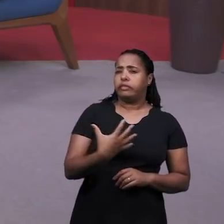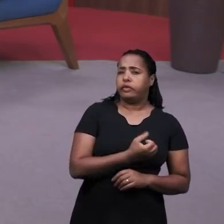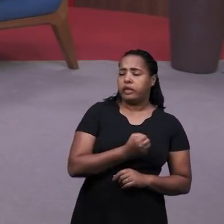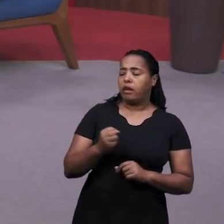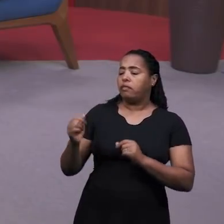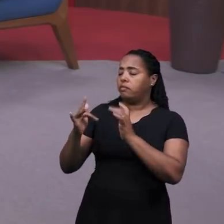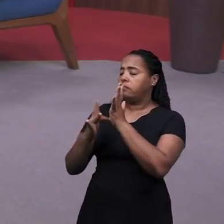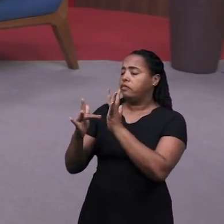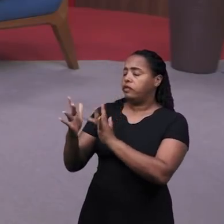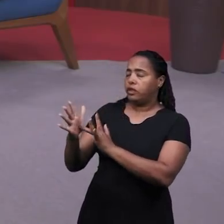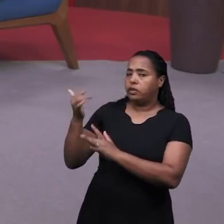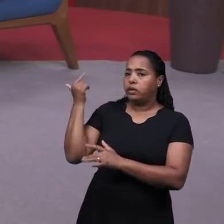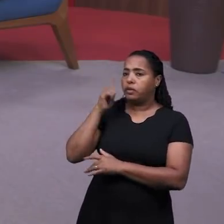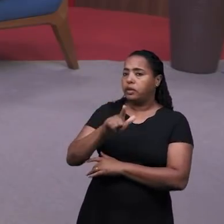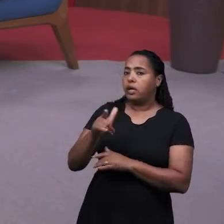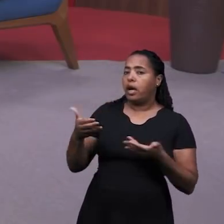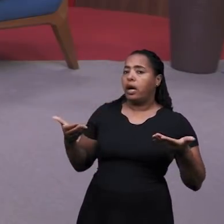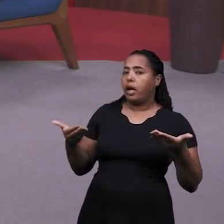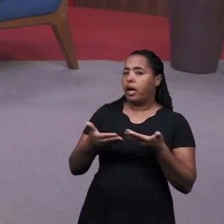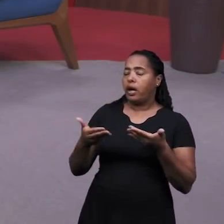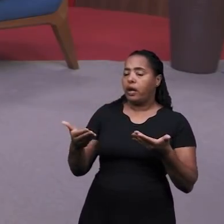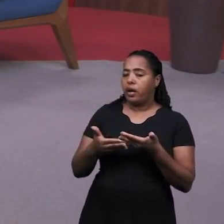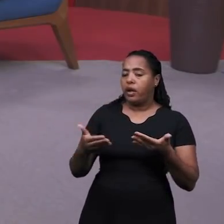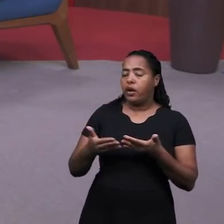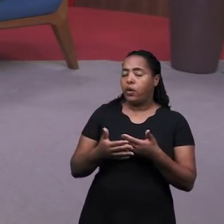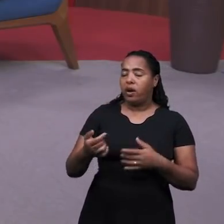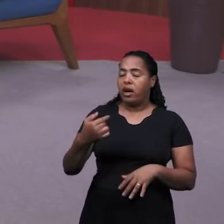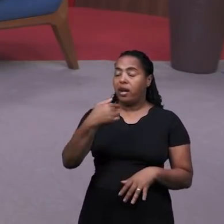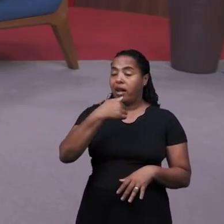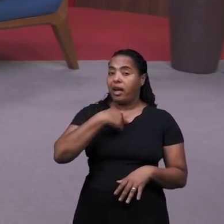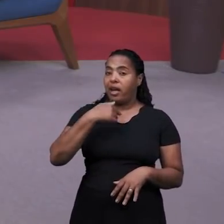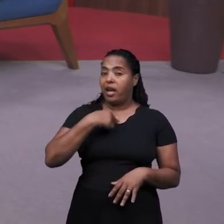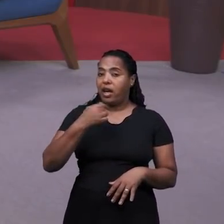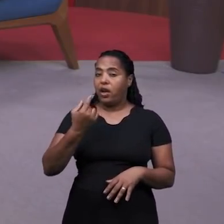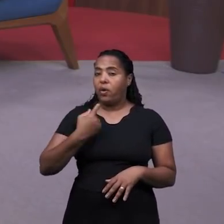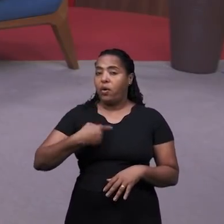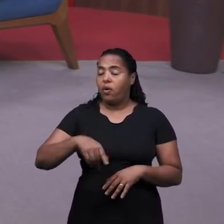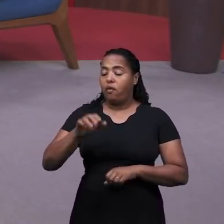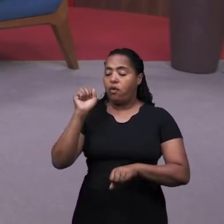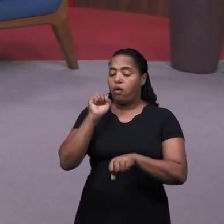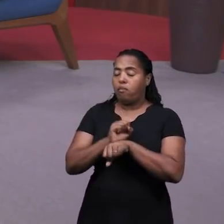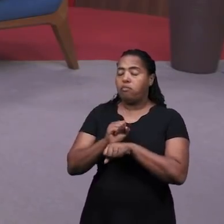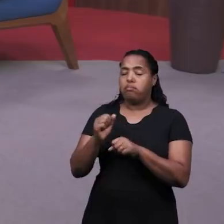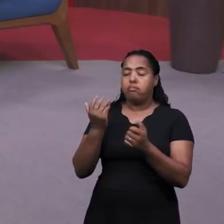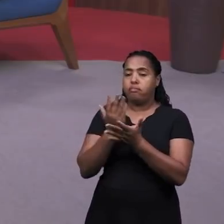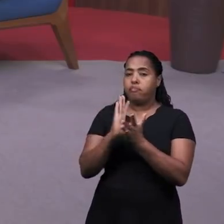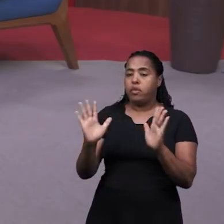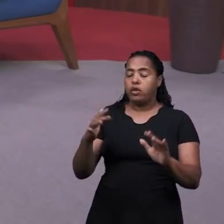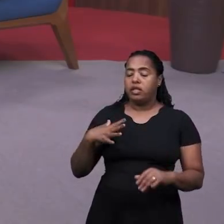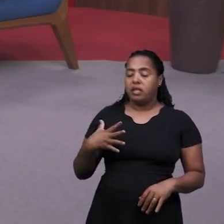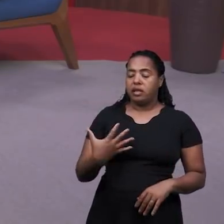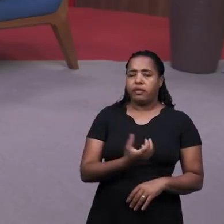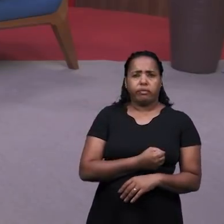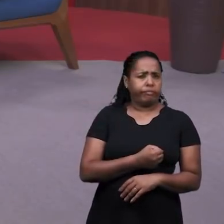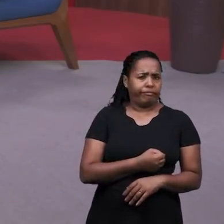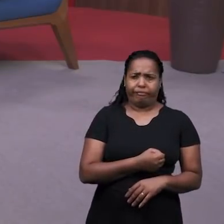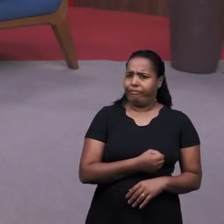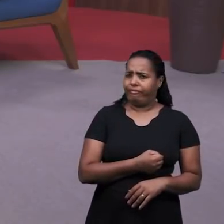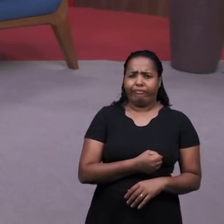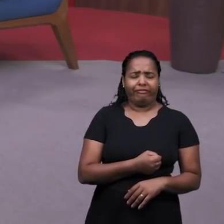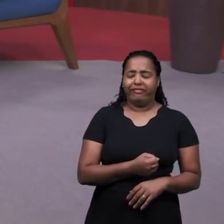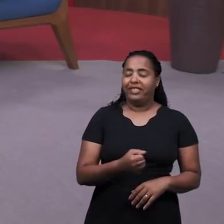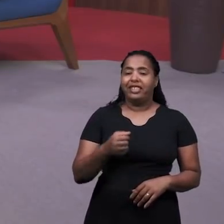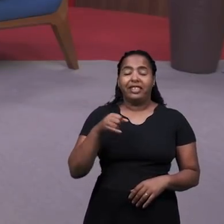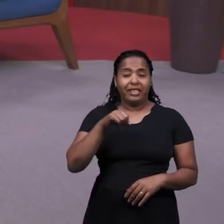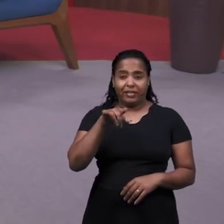em Jesus e agora eu vou me enclausurar e ponto final e eu estou salvo. Não, você é um